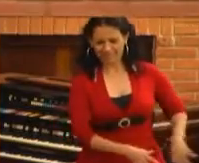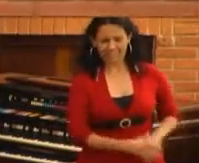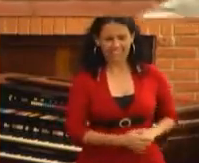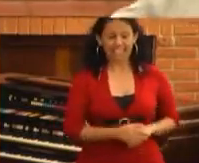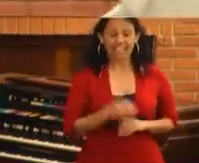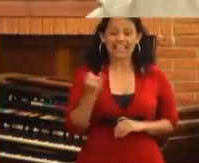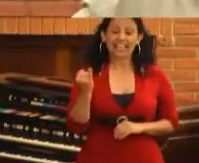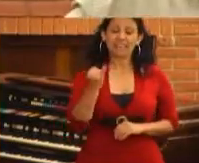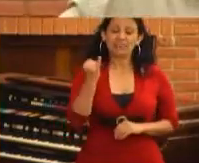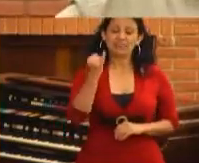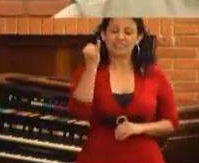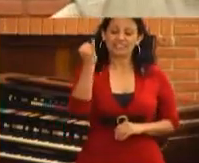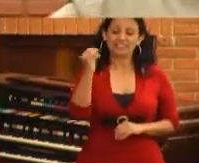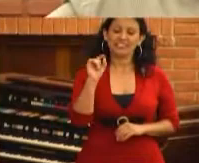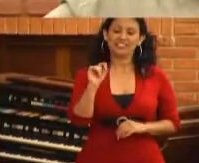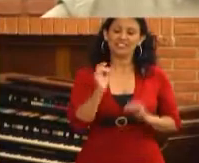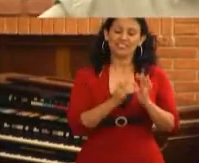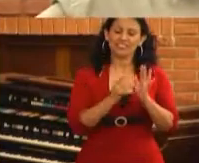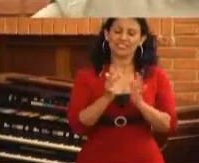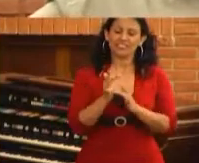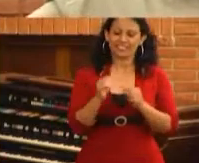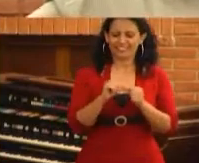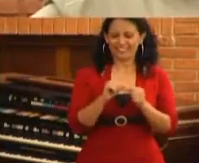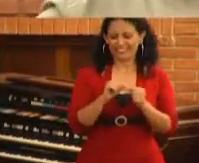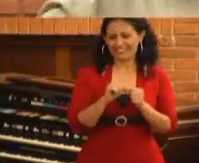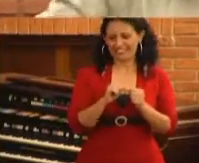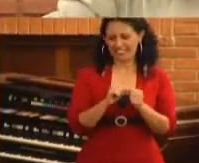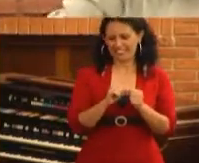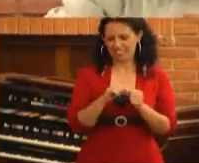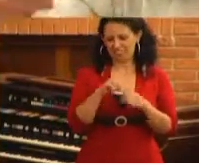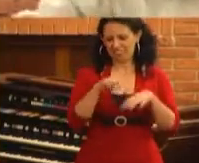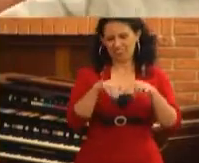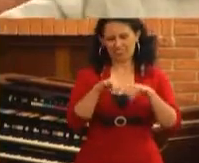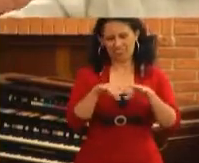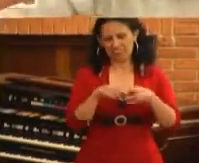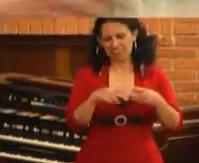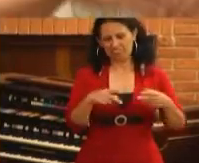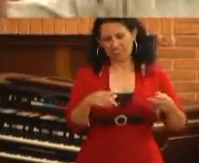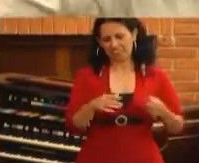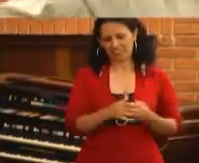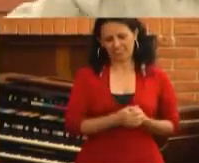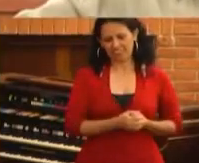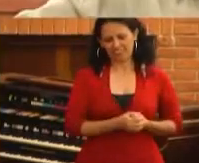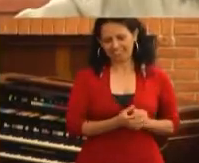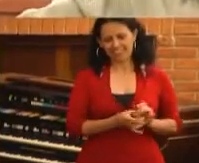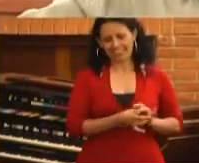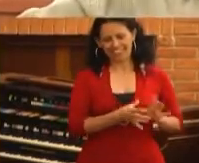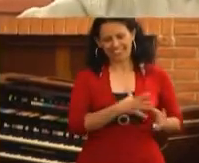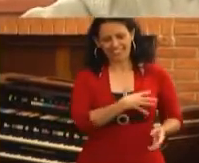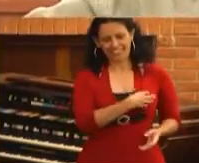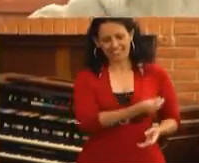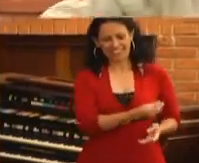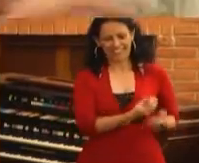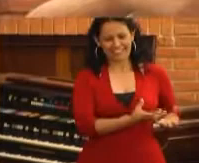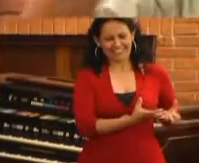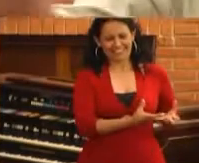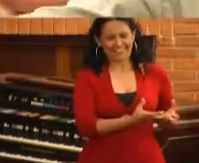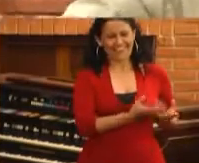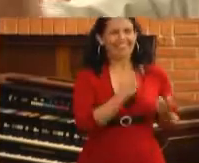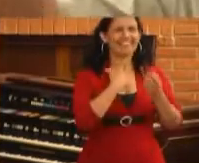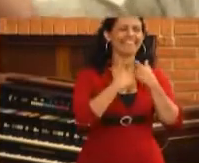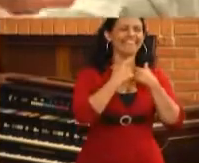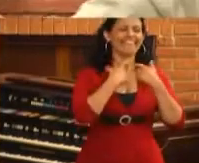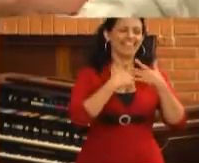São coisas bobas, não tem valor nenhum. Mas também não vamos tirar a alegria das crianças de ficar